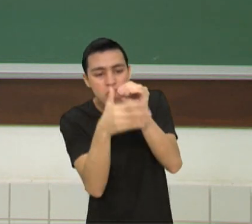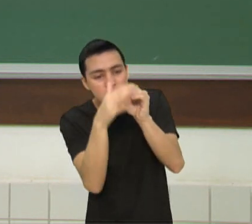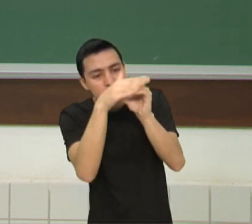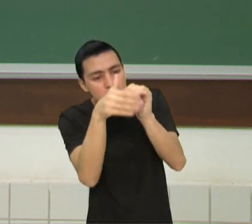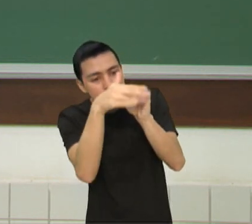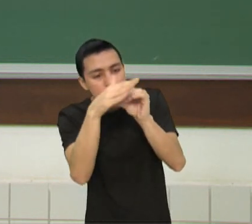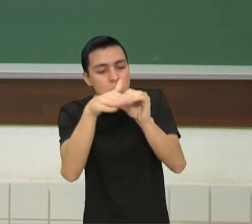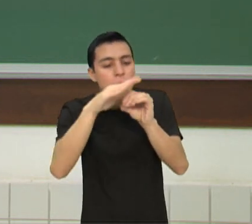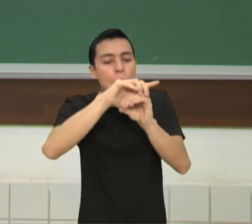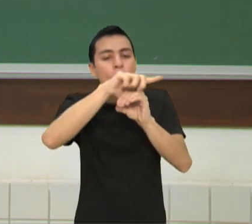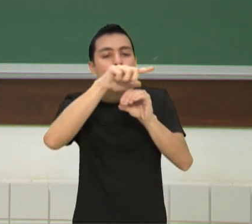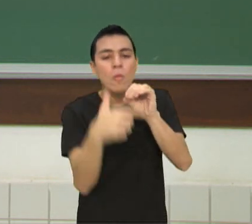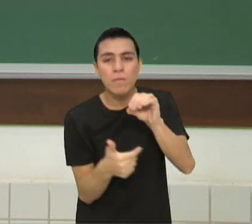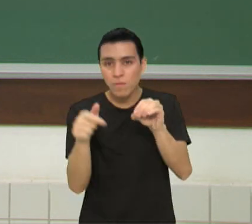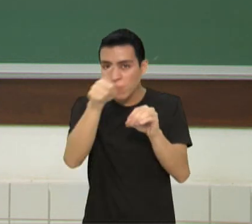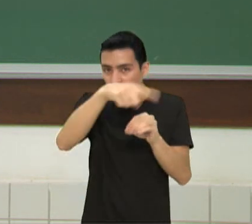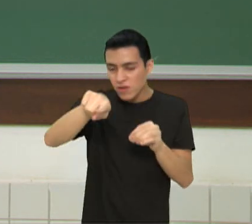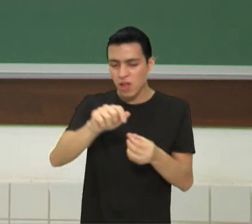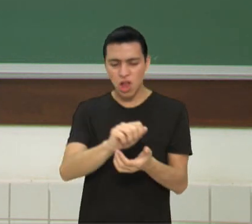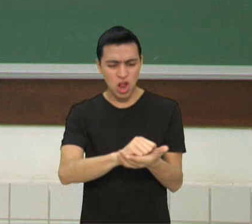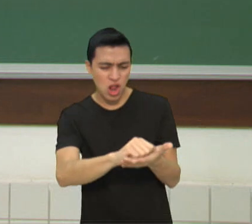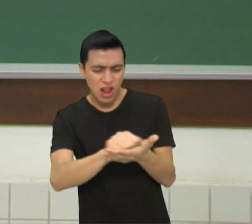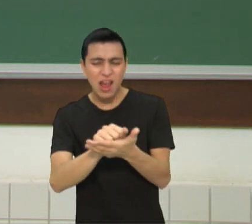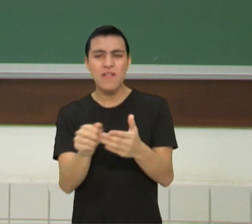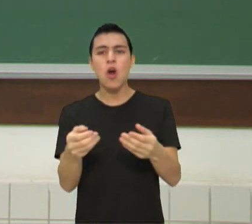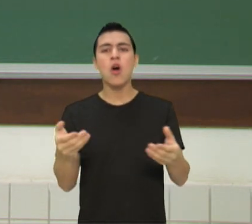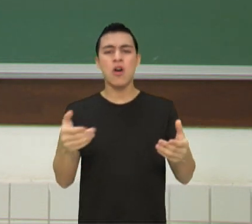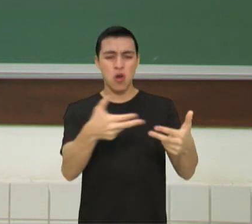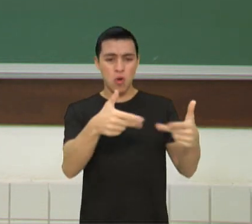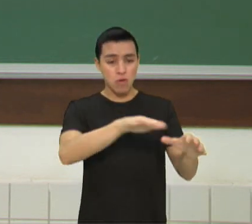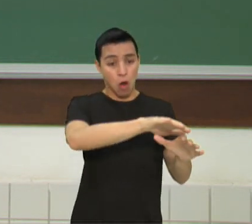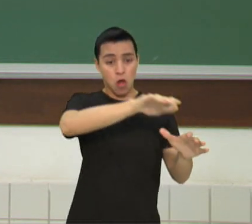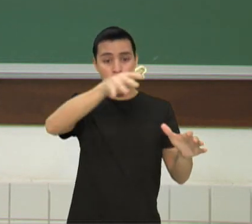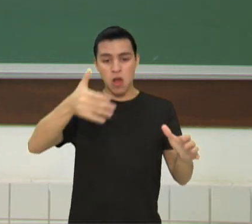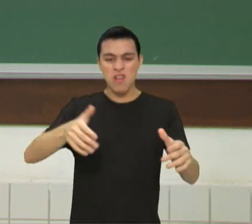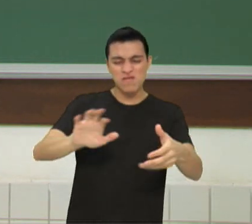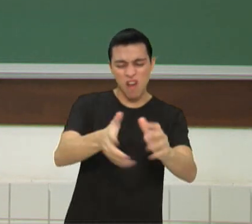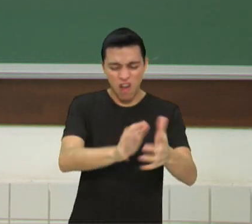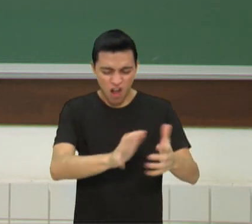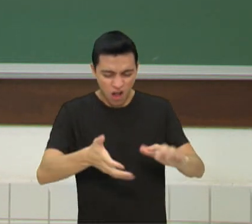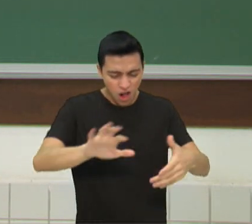Entenderam? Quando você lava uma louça com detergente, você não dissolve os lipídios que estão ali